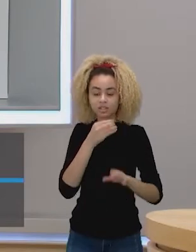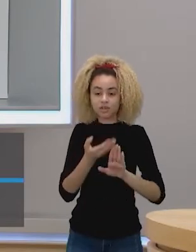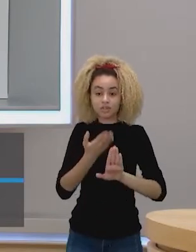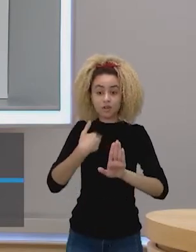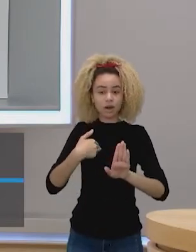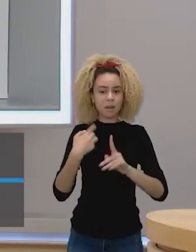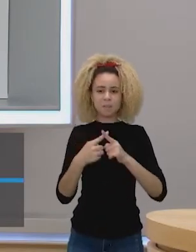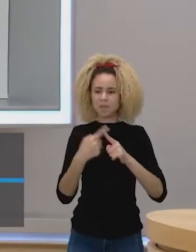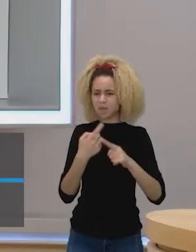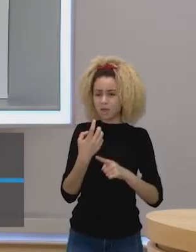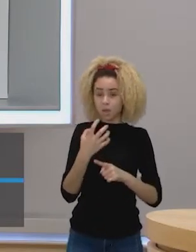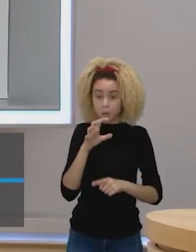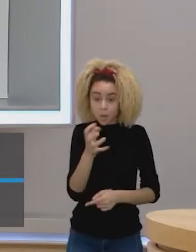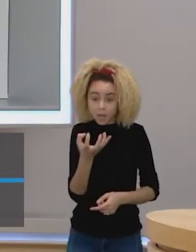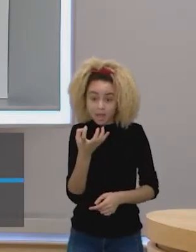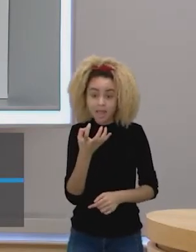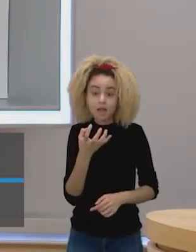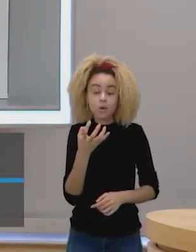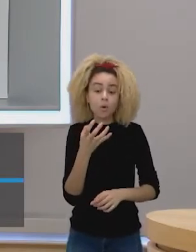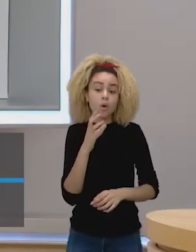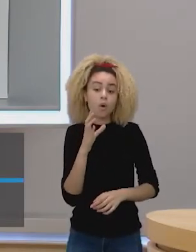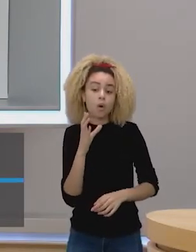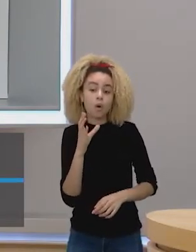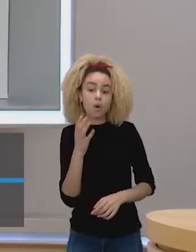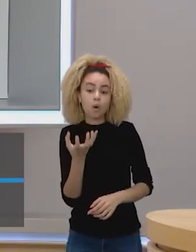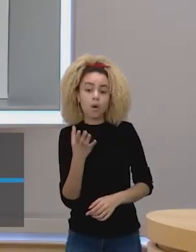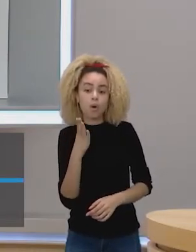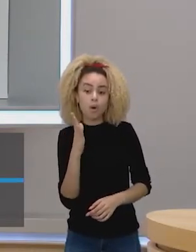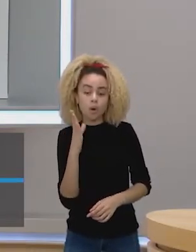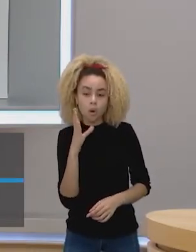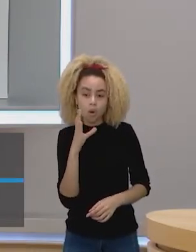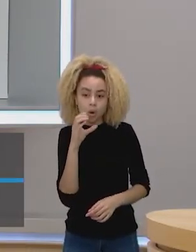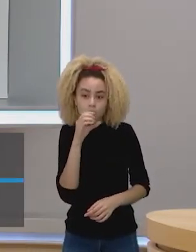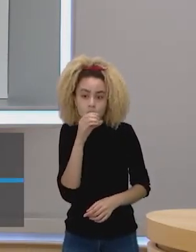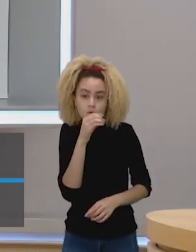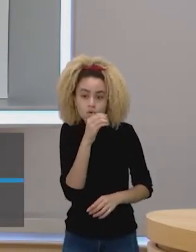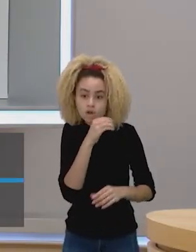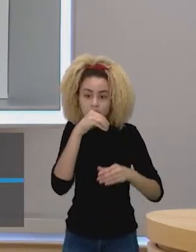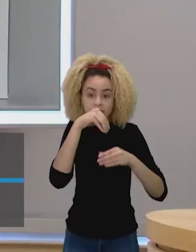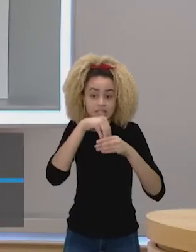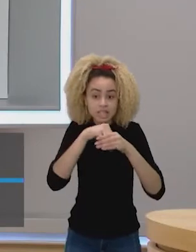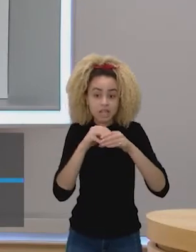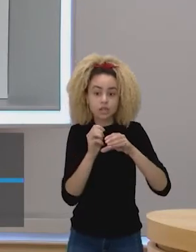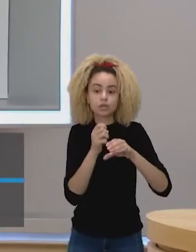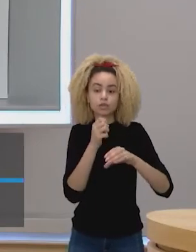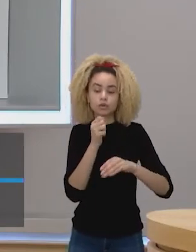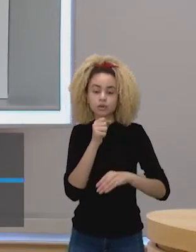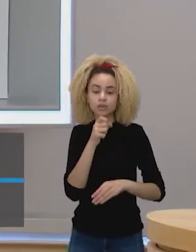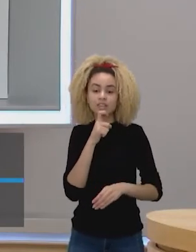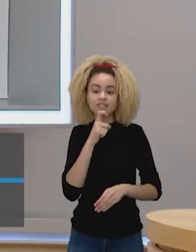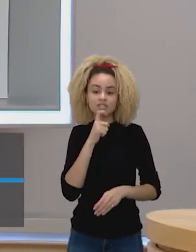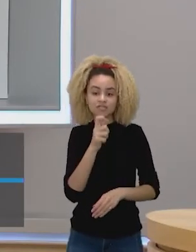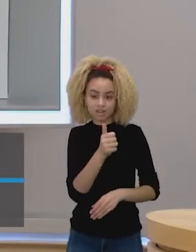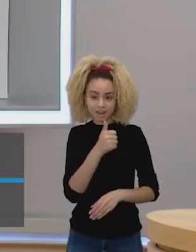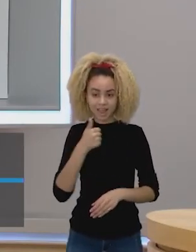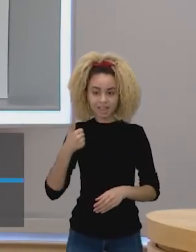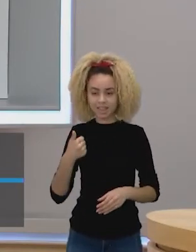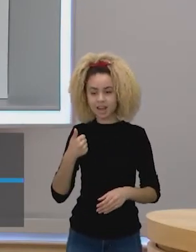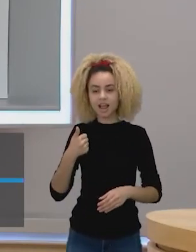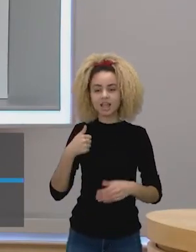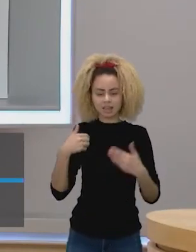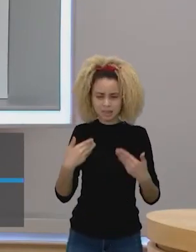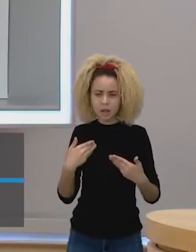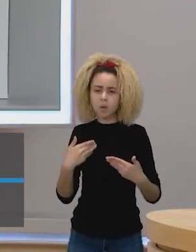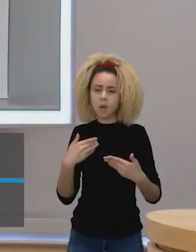pegar o calor que está dentro da geladeira e jogar fora. Então eu faço isso forçado, não é um processo espontâneo.